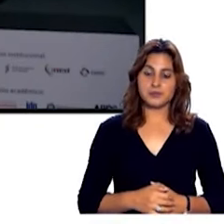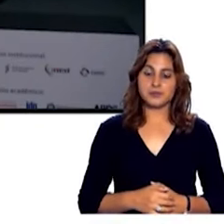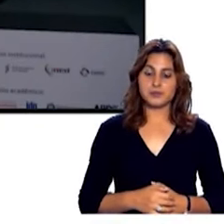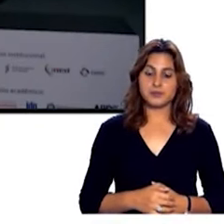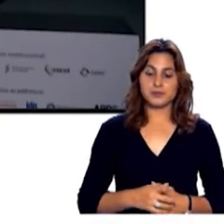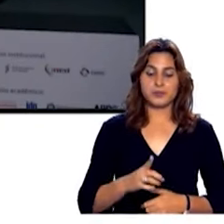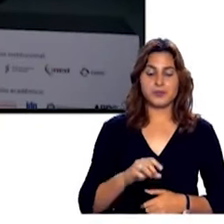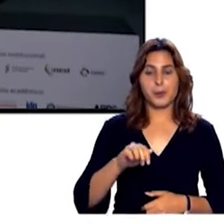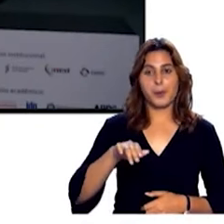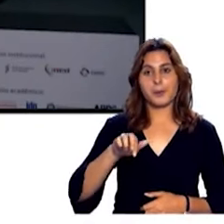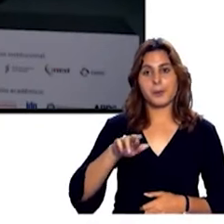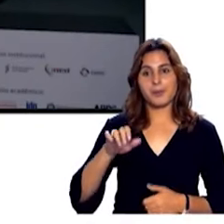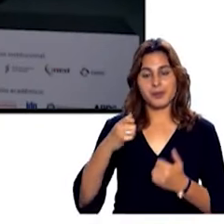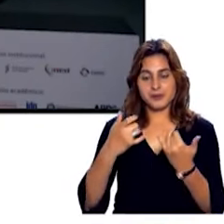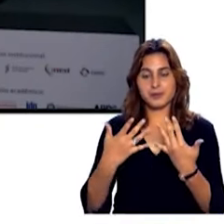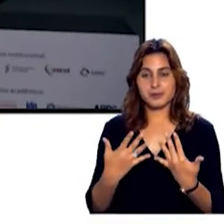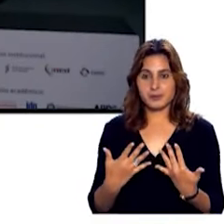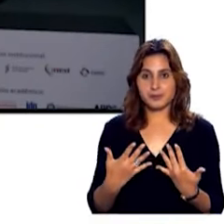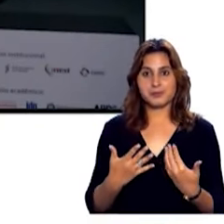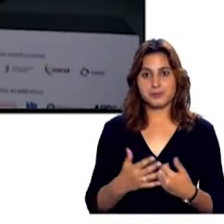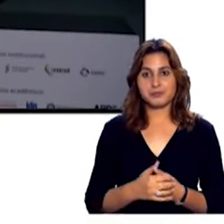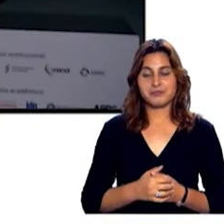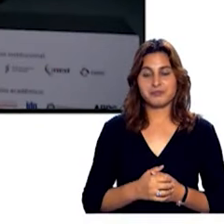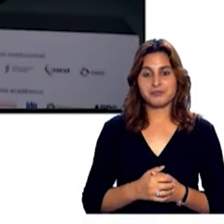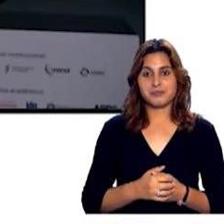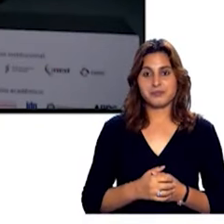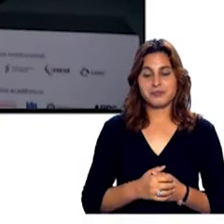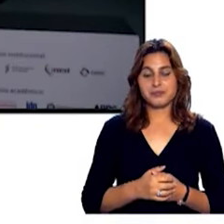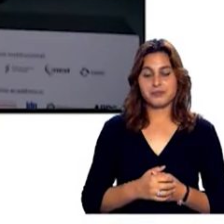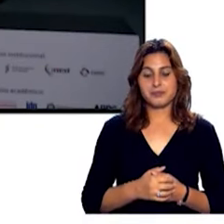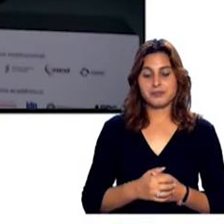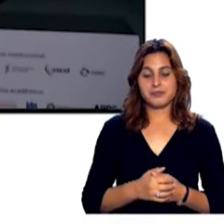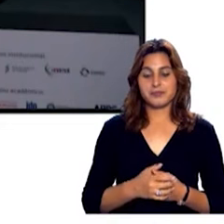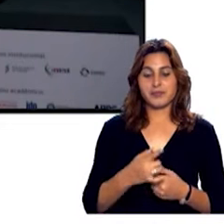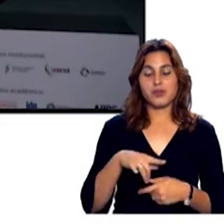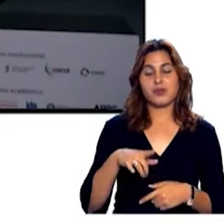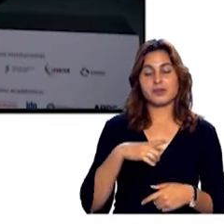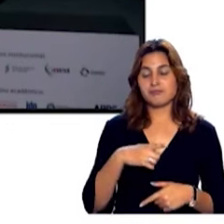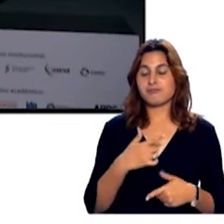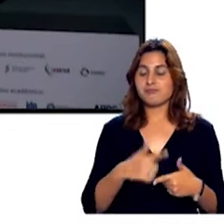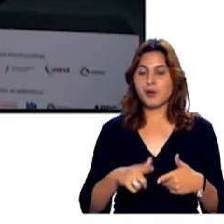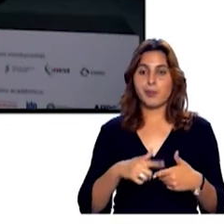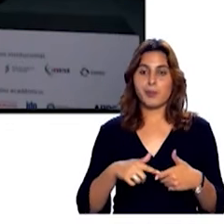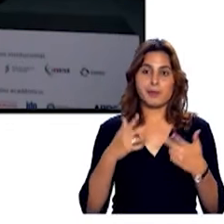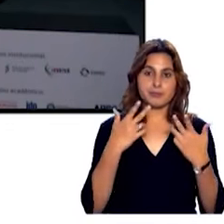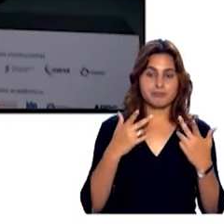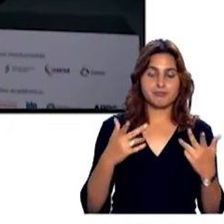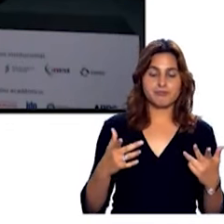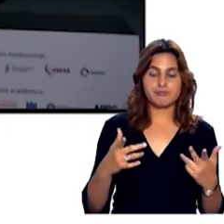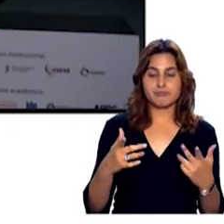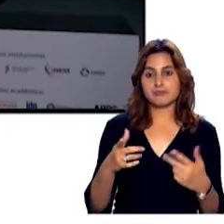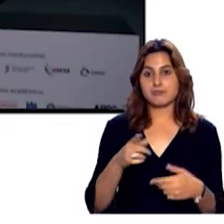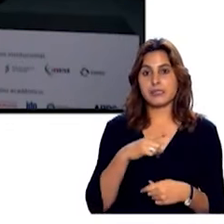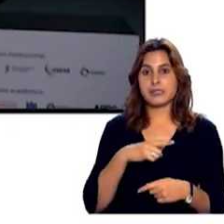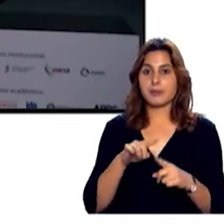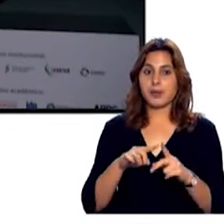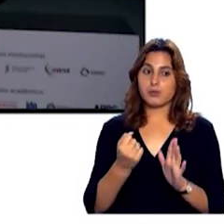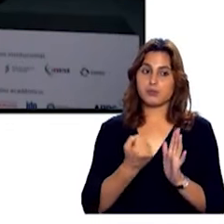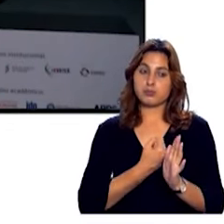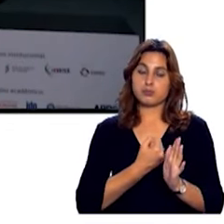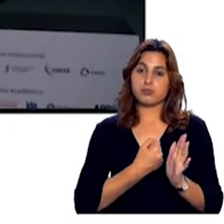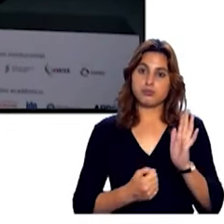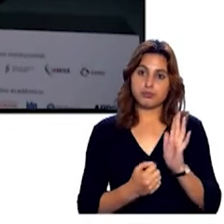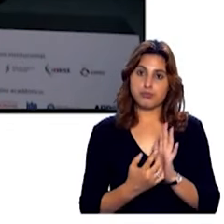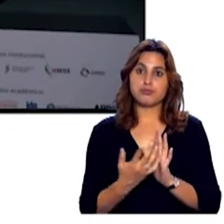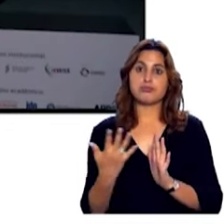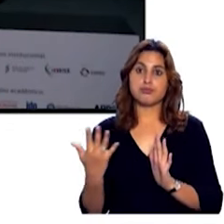início da sua fala professora Teresa nós temos problemas muito comuns embora os números sejam bem díspares